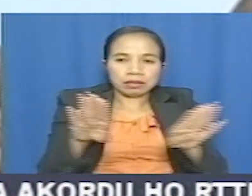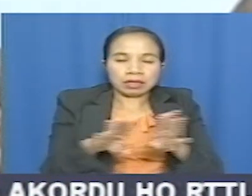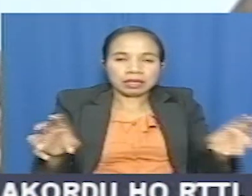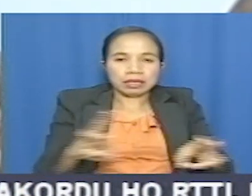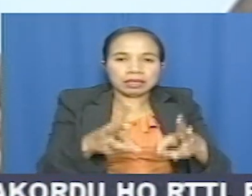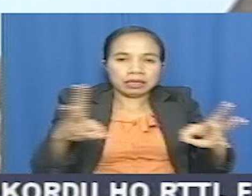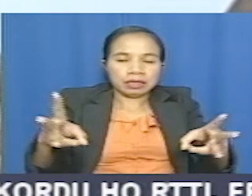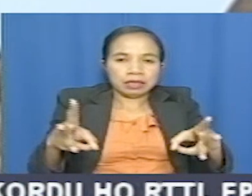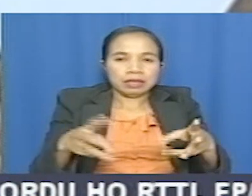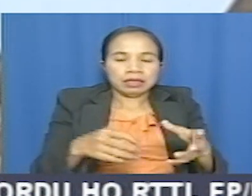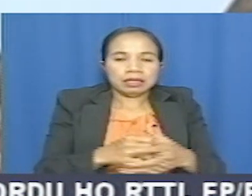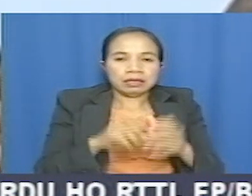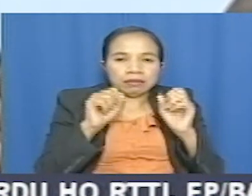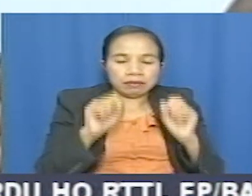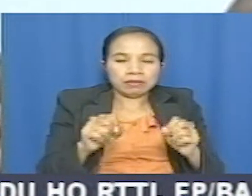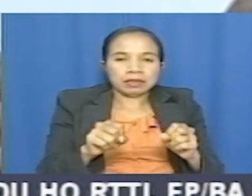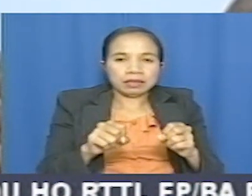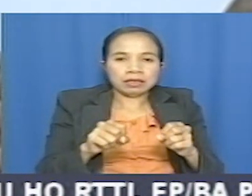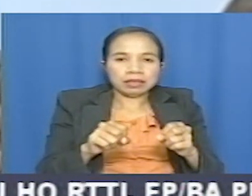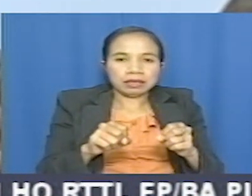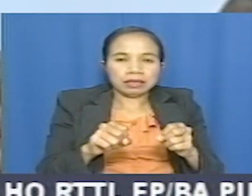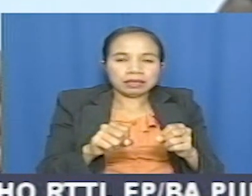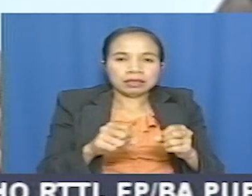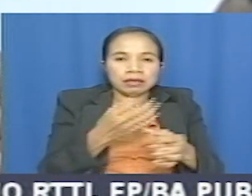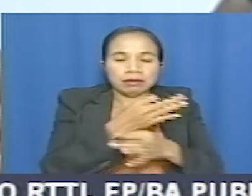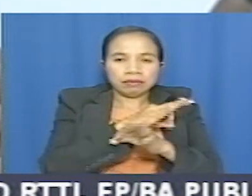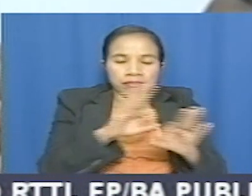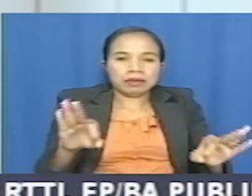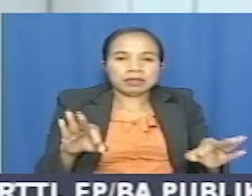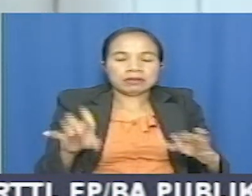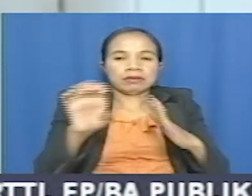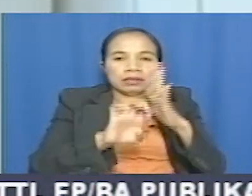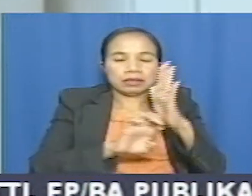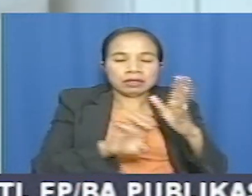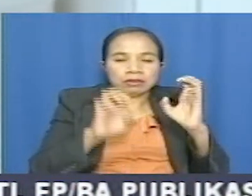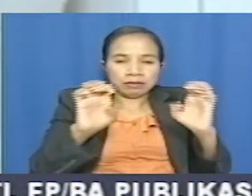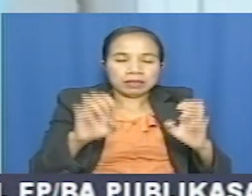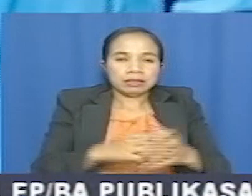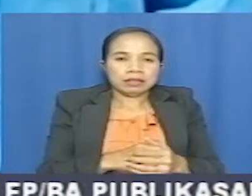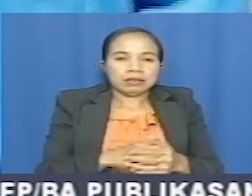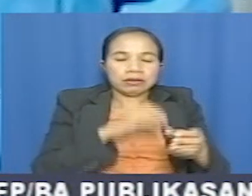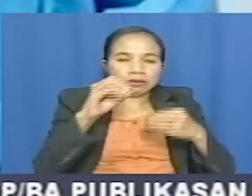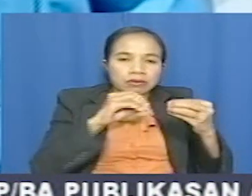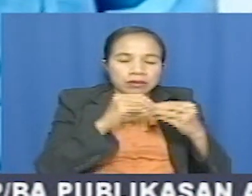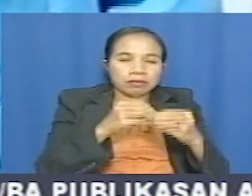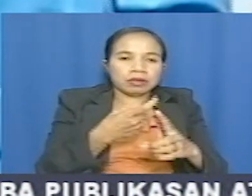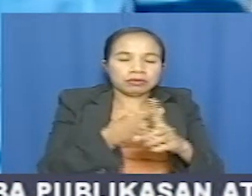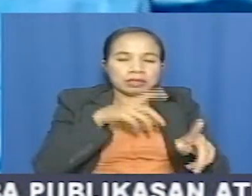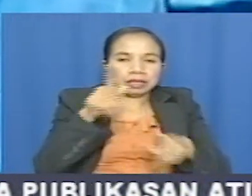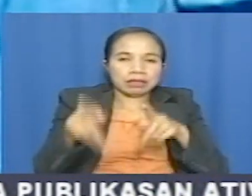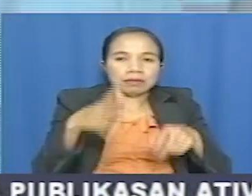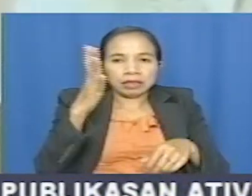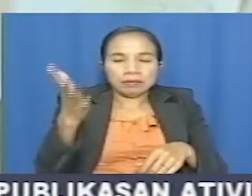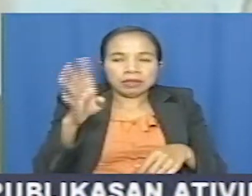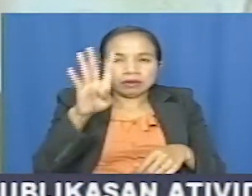sanitária e também tanto termina a situação de emergência. Quando a causa o cidadão na Lima Nulo Resinhat,